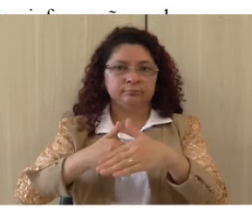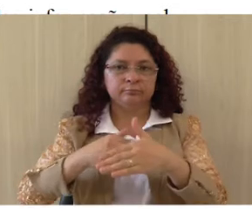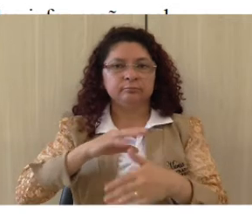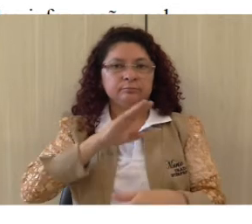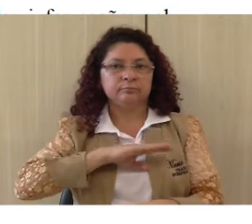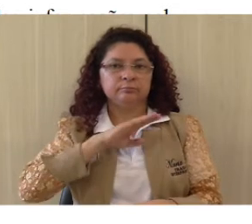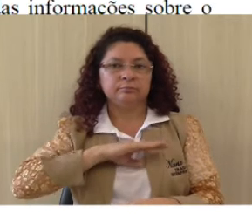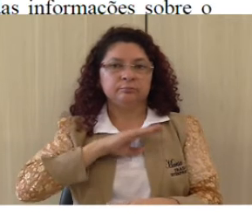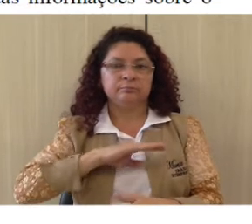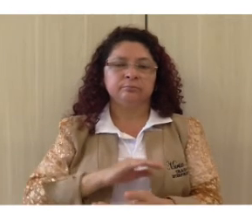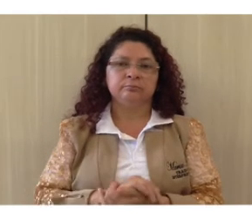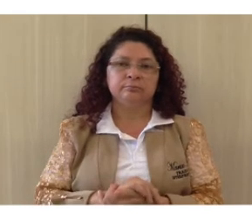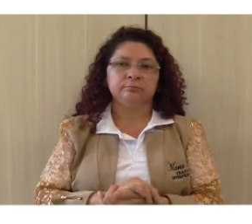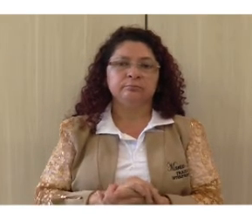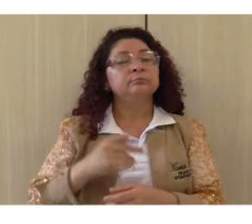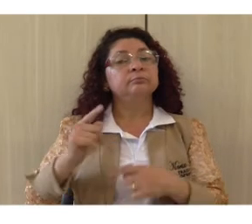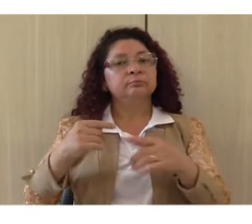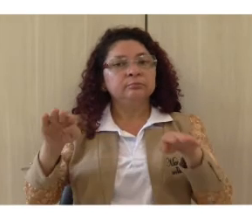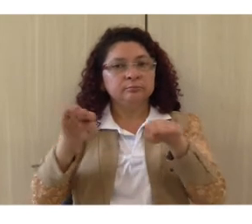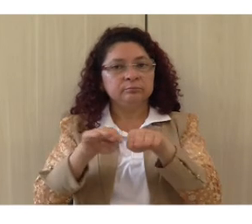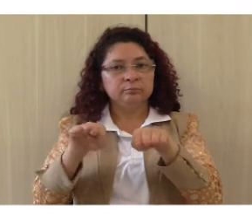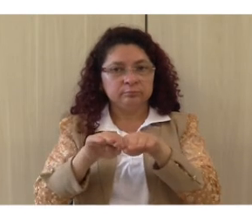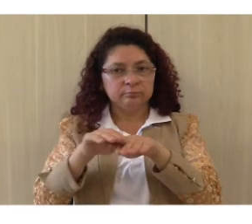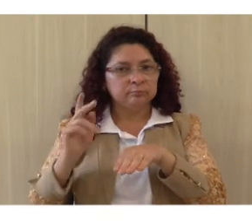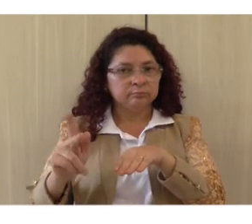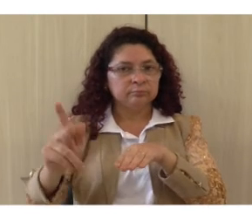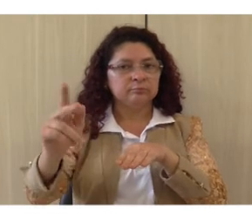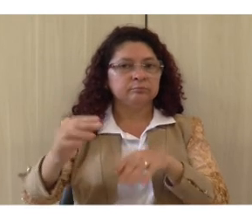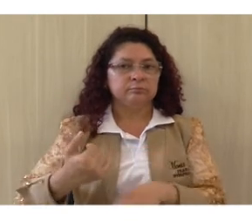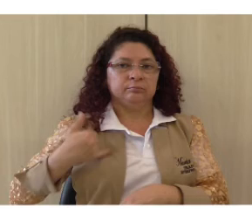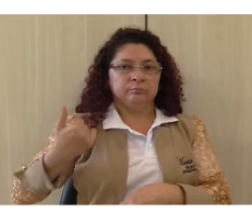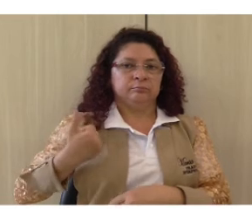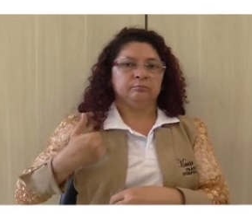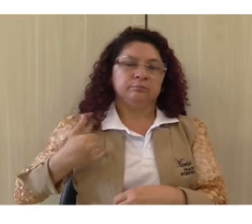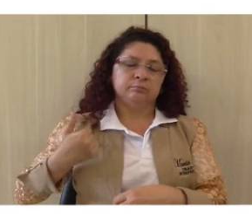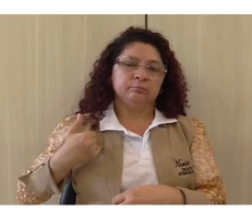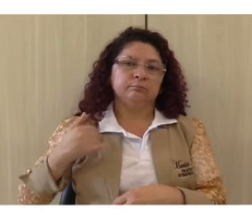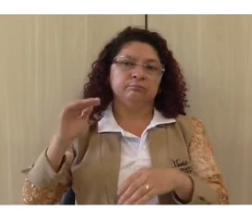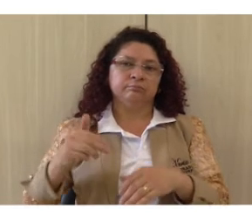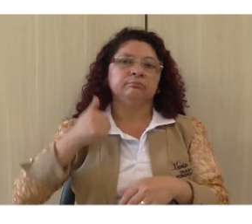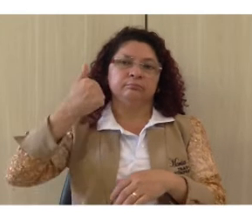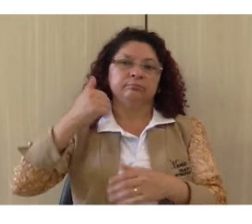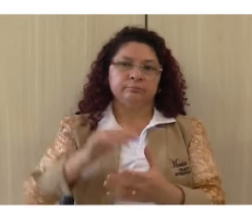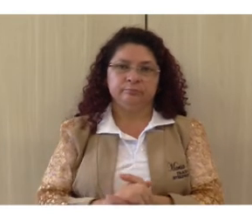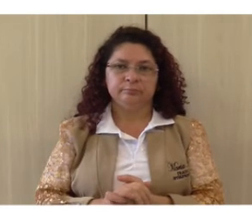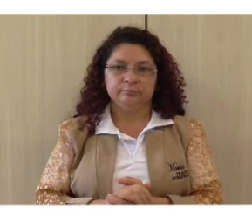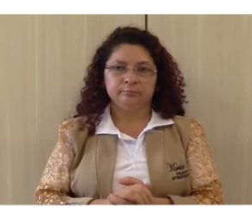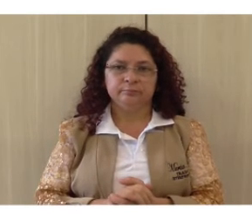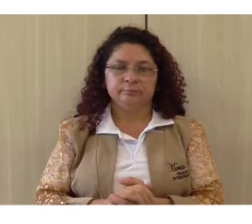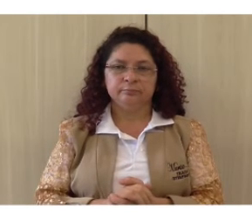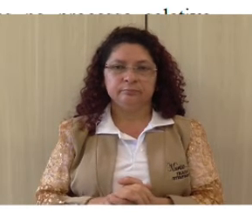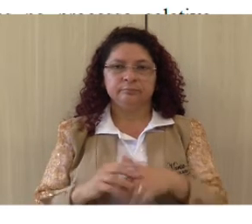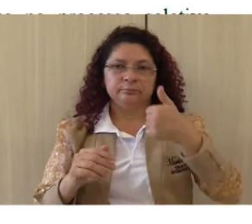Língua Portuguesa. Persistindo o empate, o candidato com mais idade será classificado.